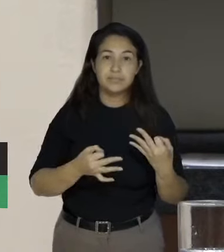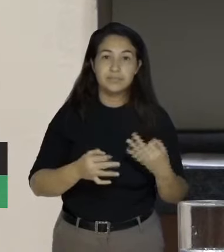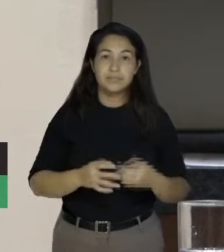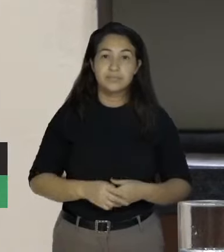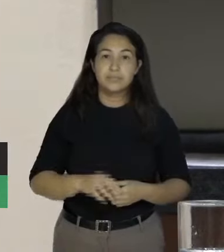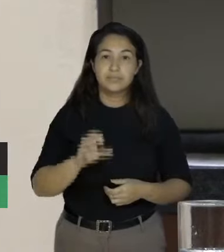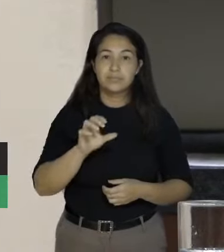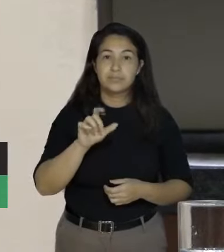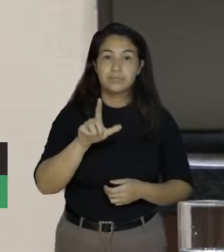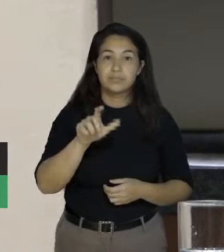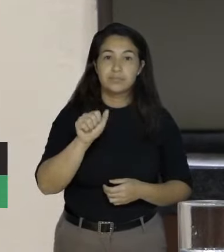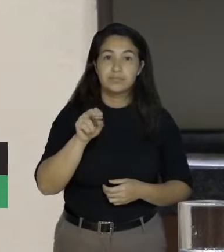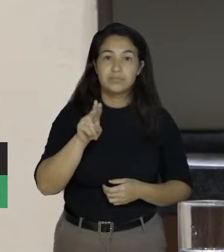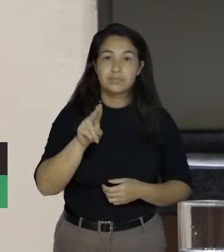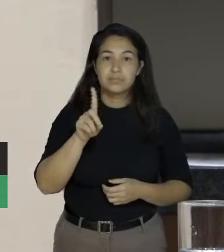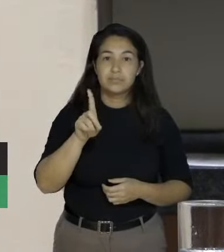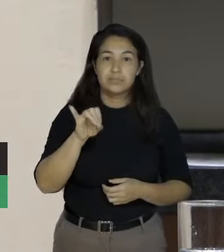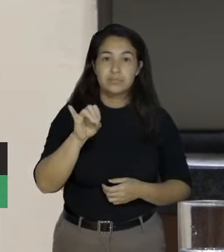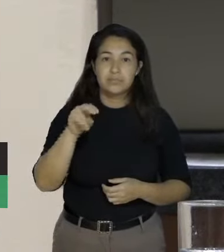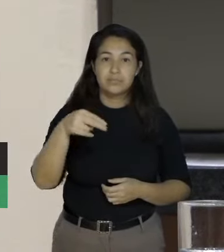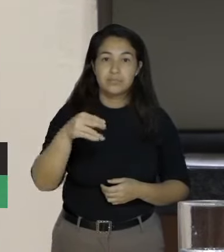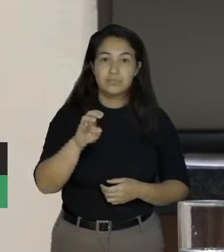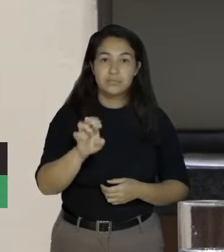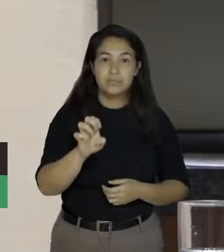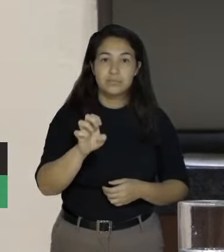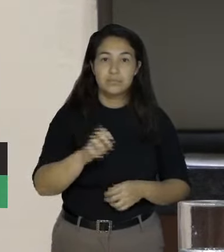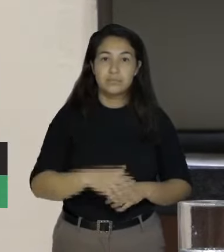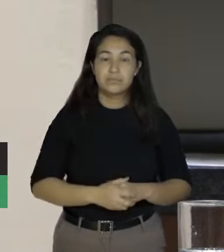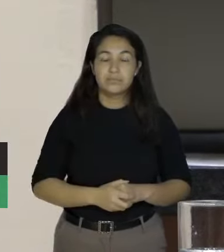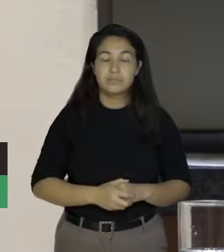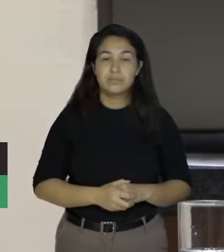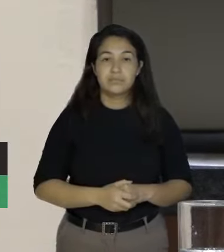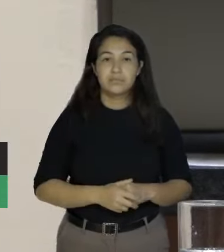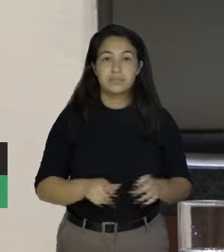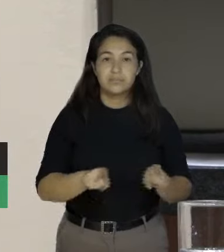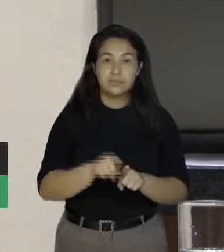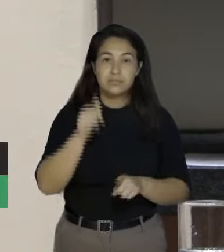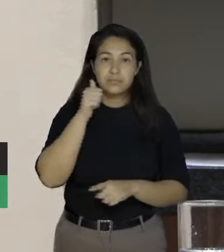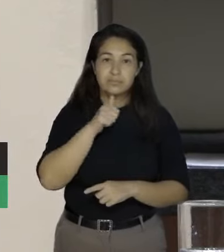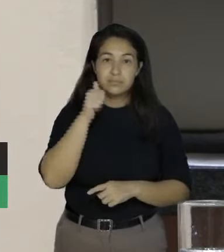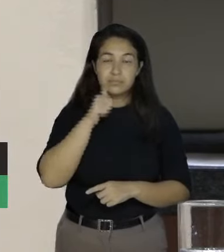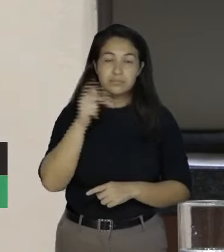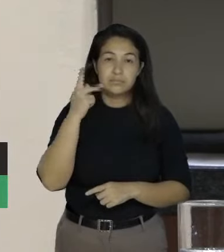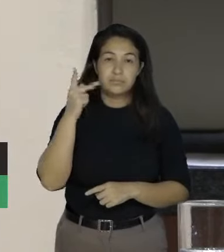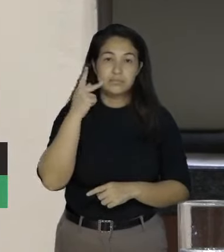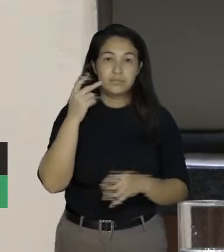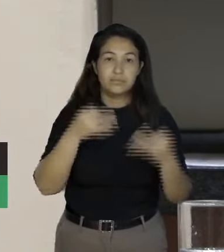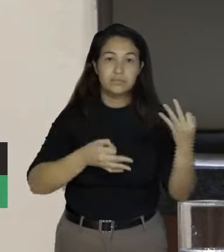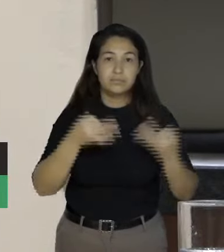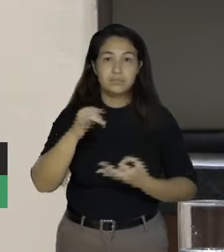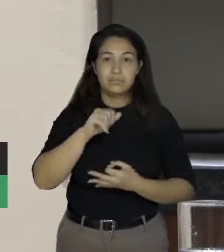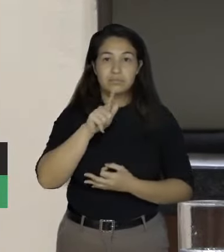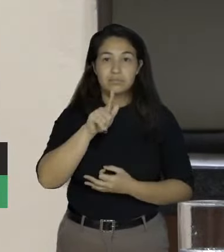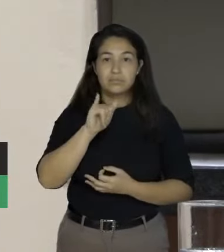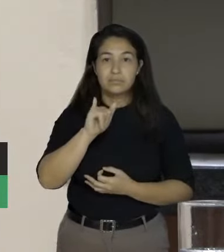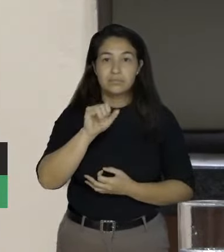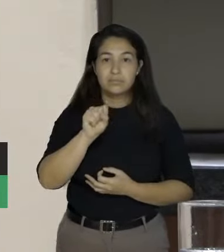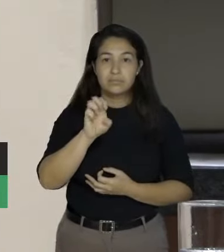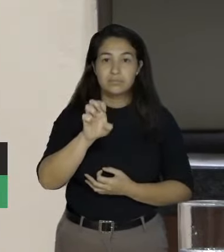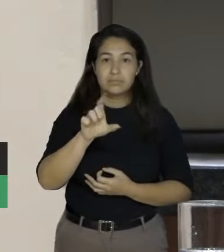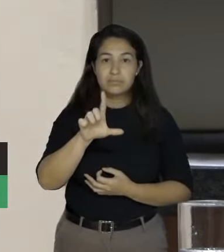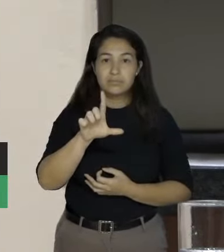Claudine Vidal de Negreiros excelentíssima senhora promotora de Justiça Doutora Gisele Dutra